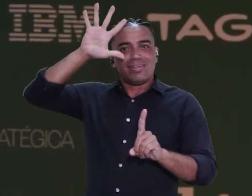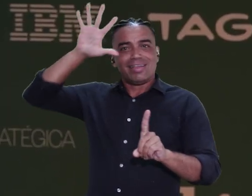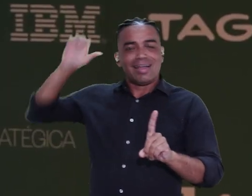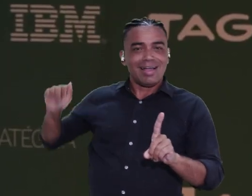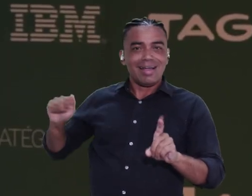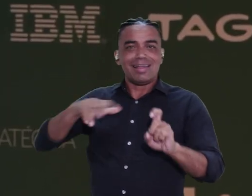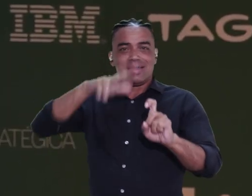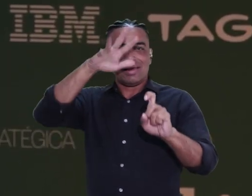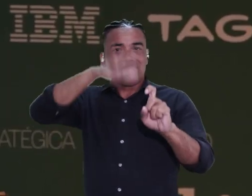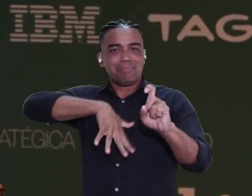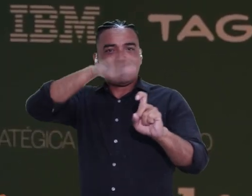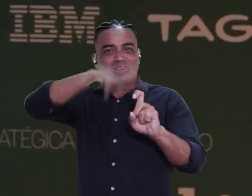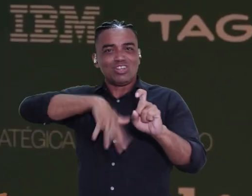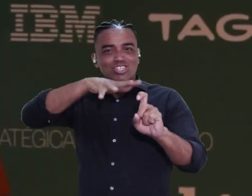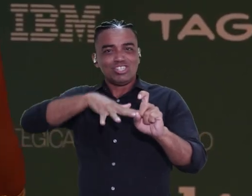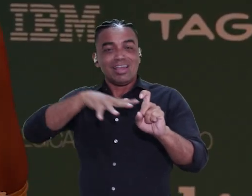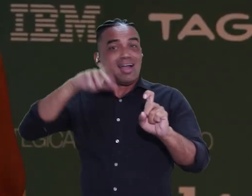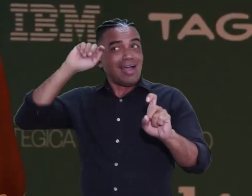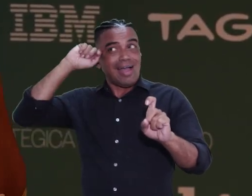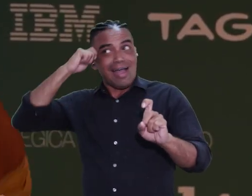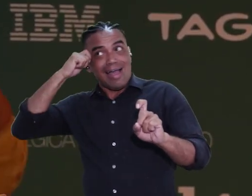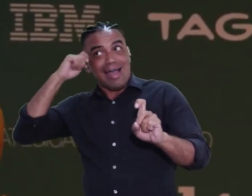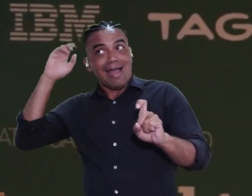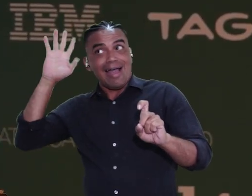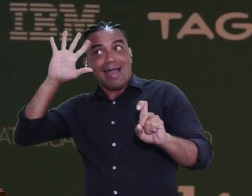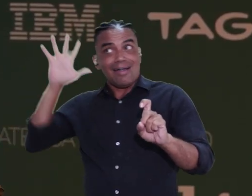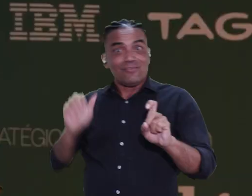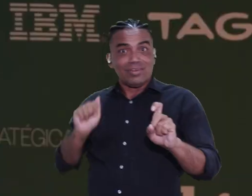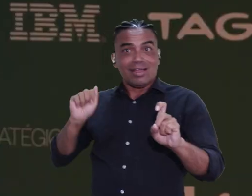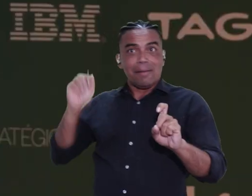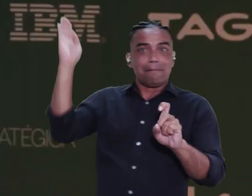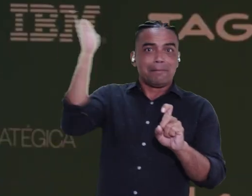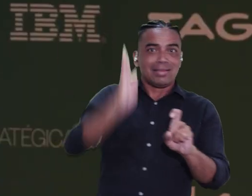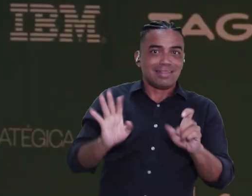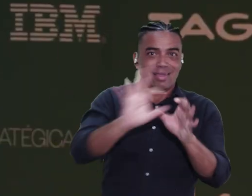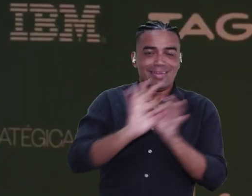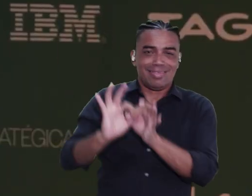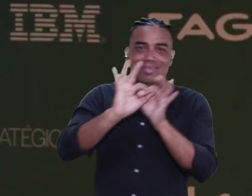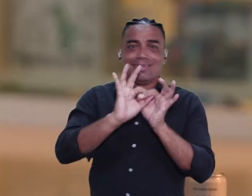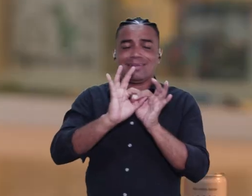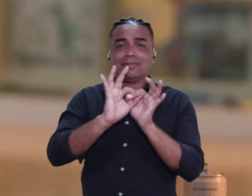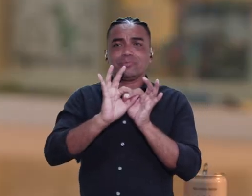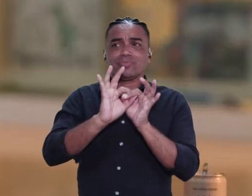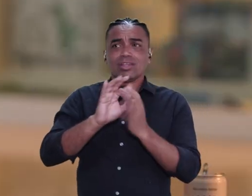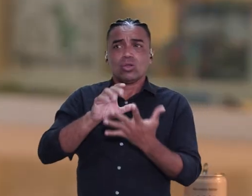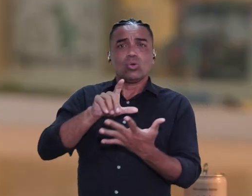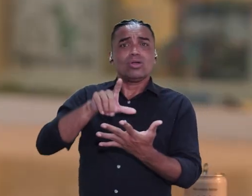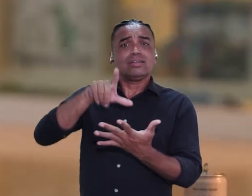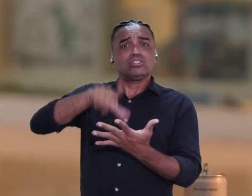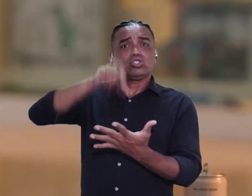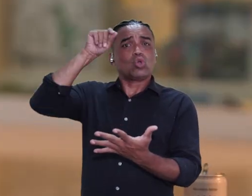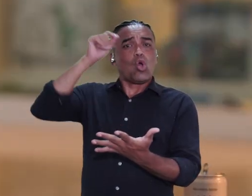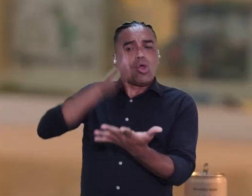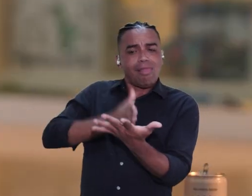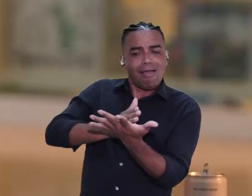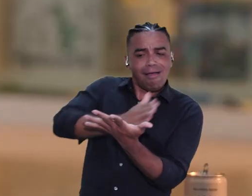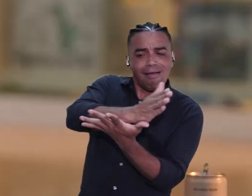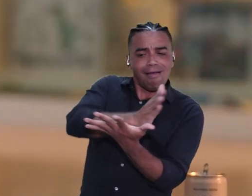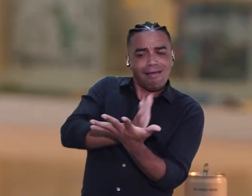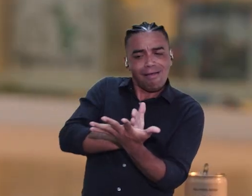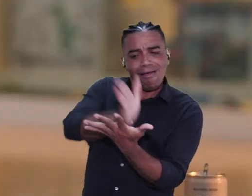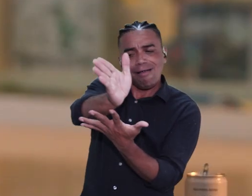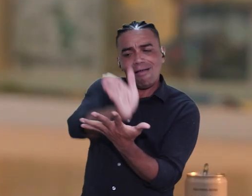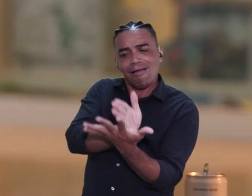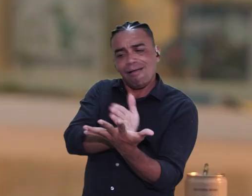africana, afro-brasileira, pensando na escolha de um caminho, na trilha de um